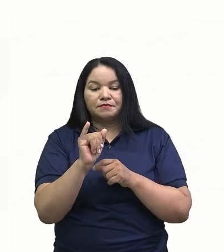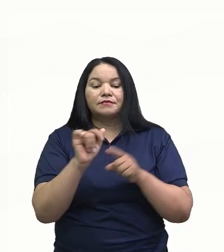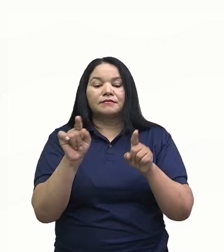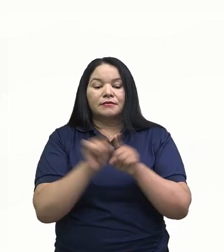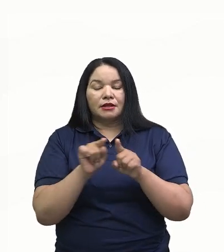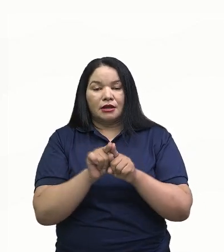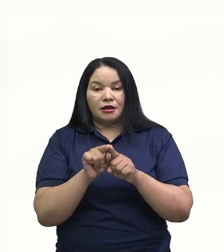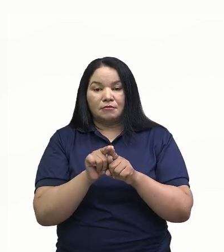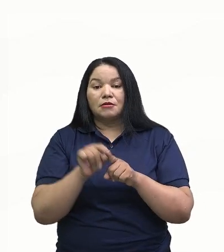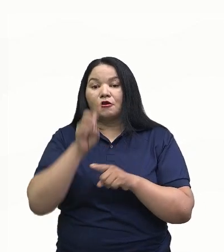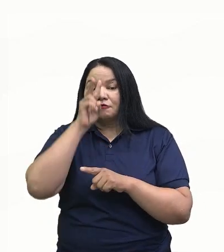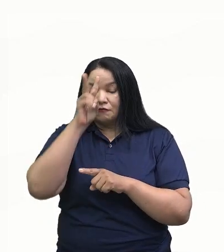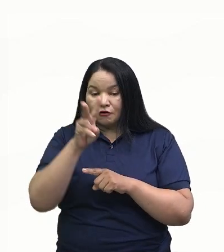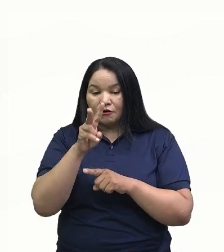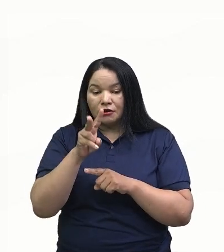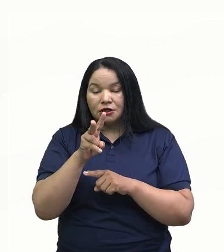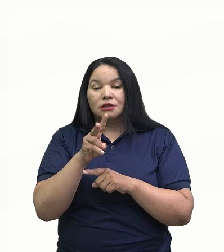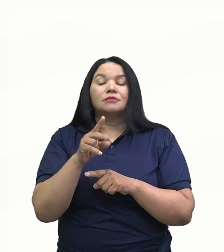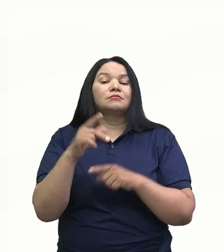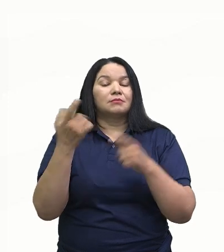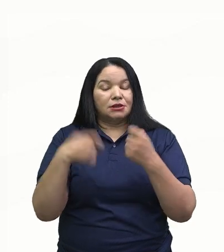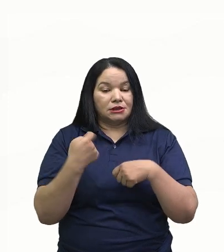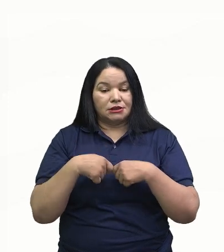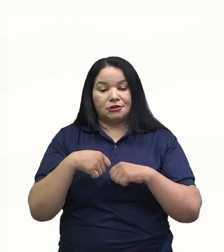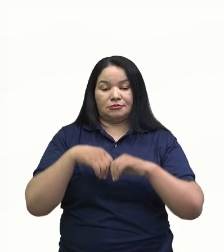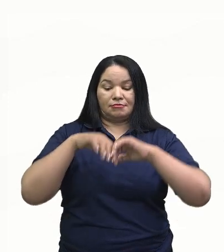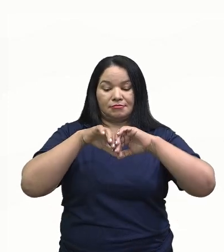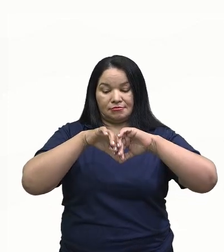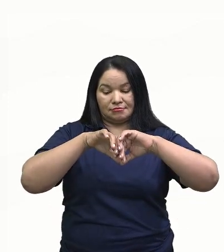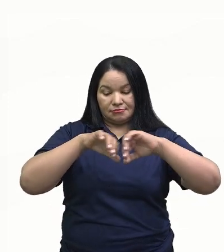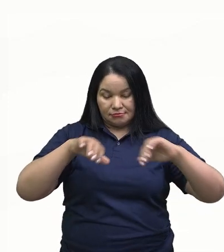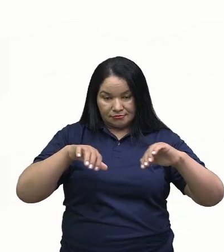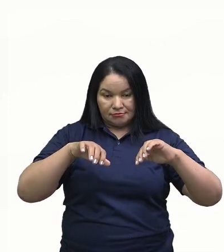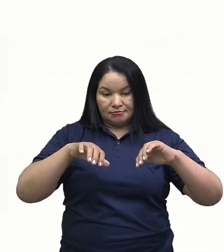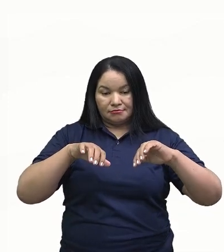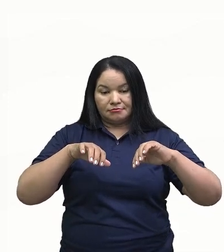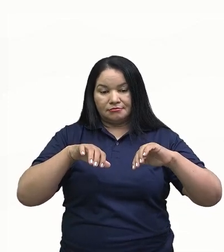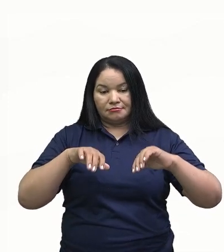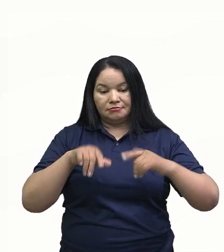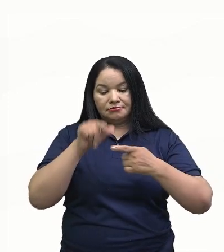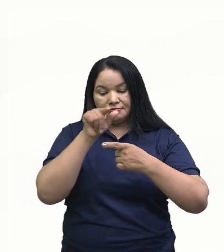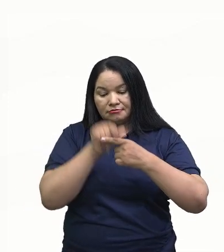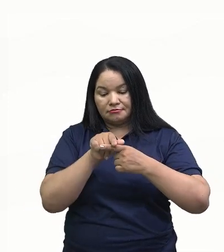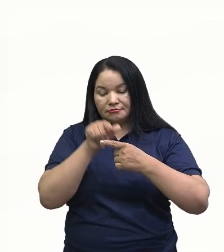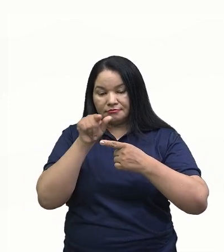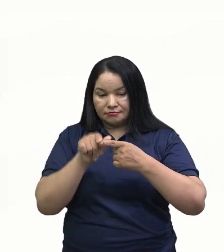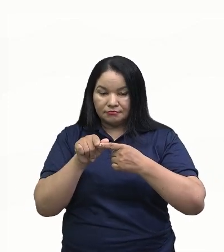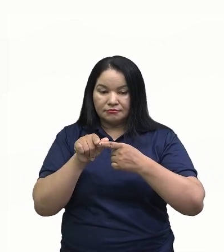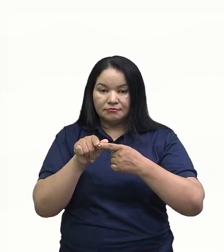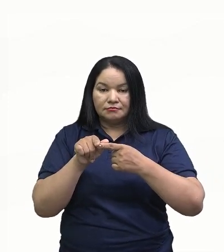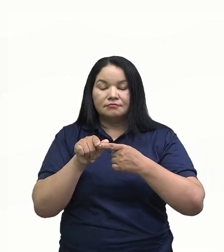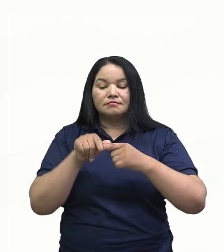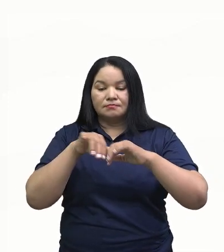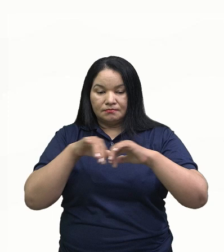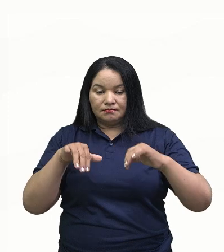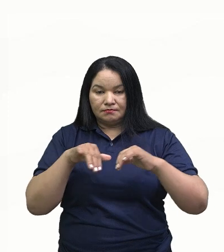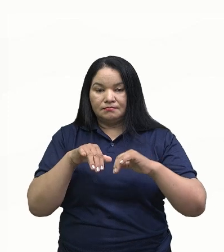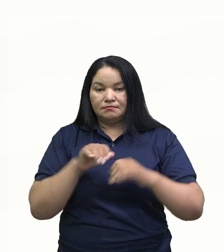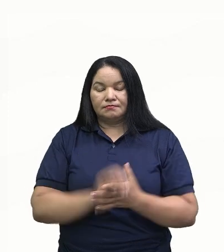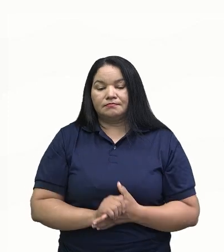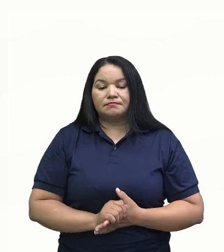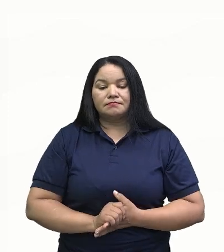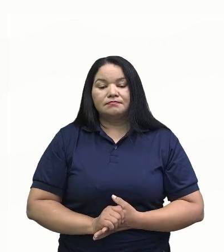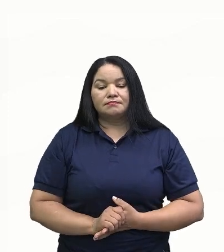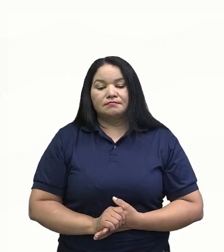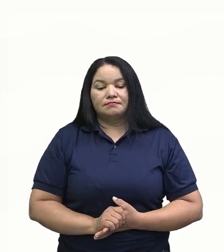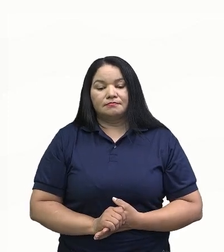também será tônico. Então, portanto, eles serão separados no momento que a gente faz a separação